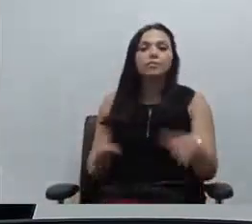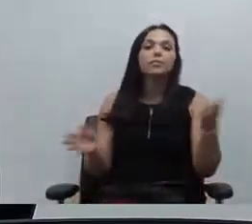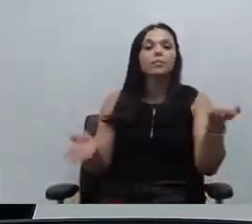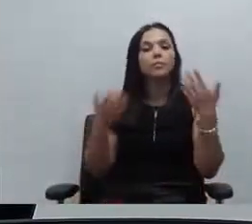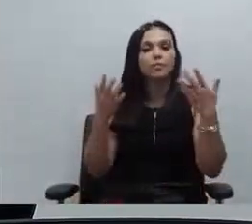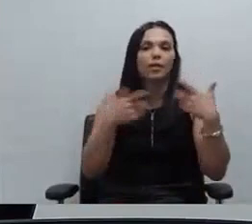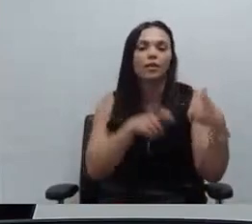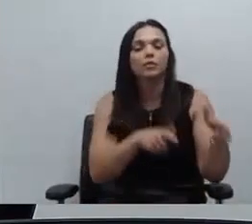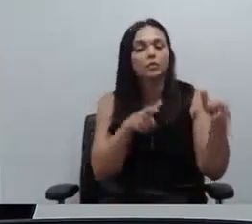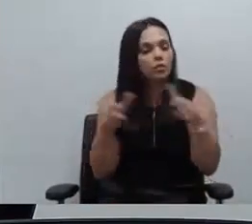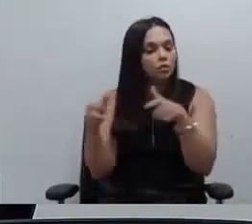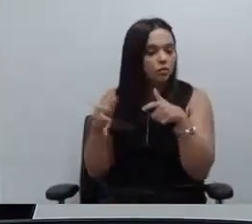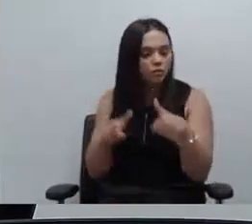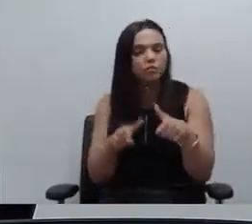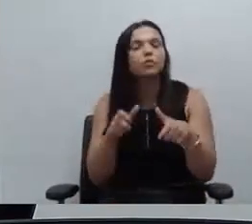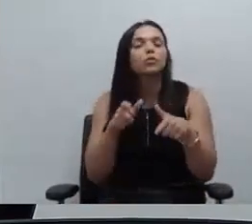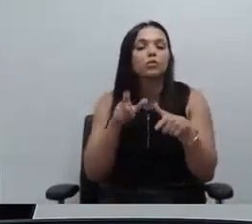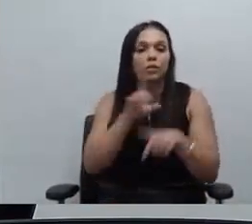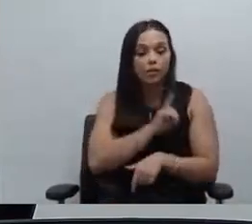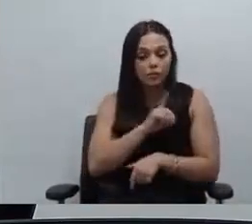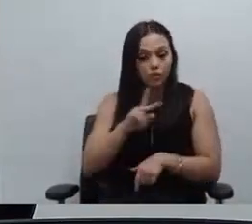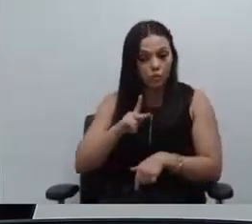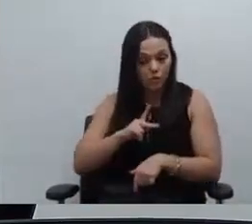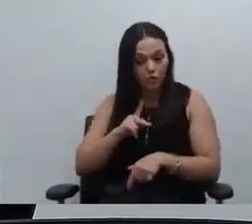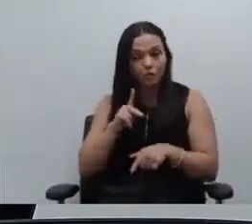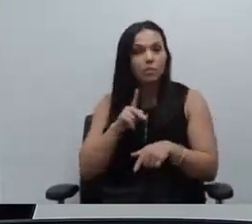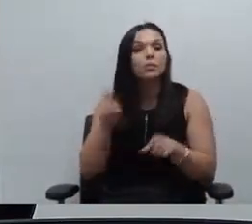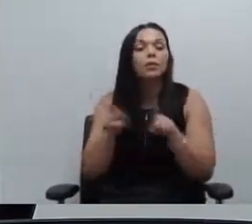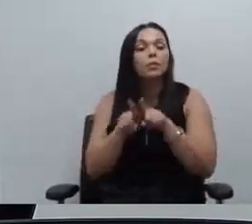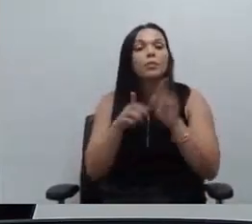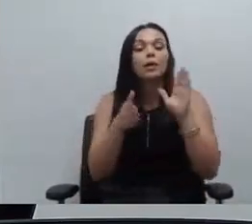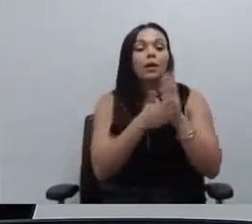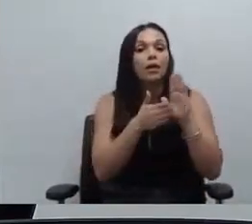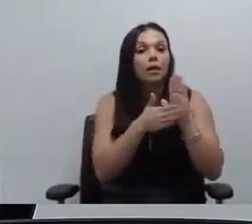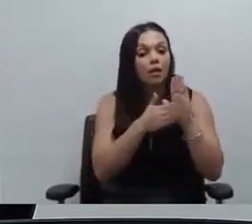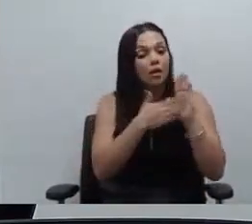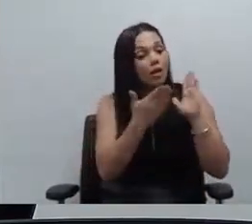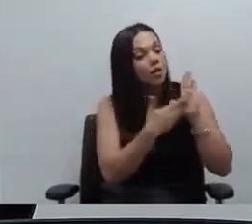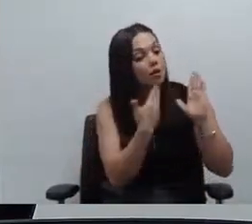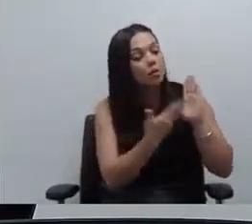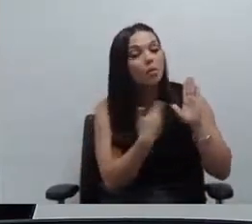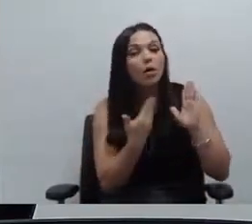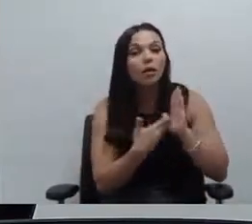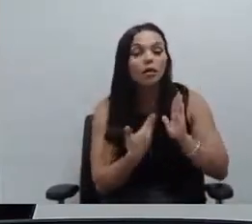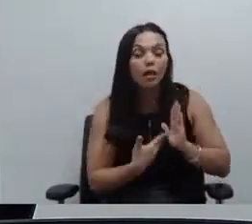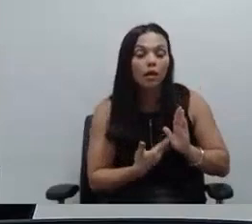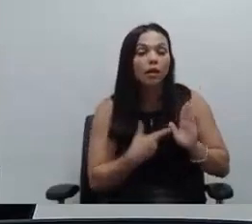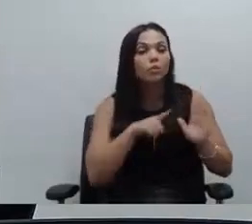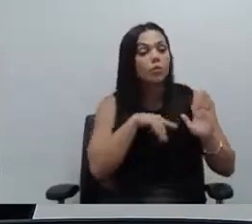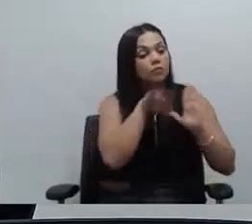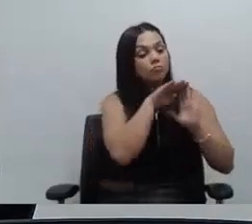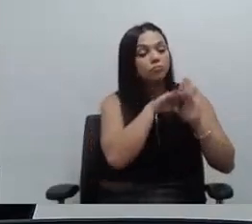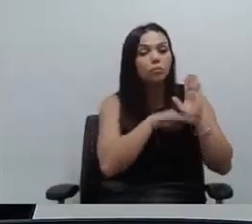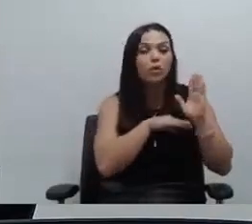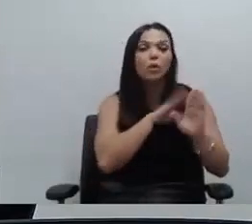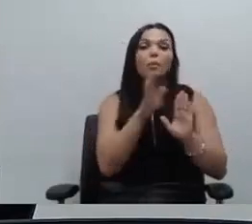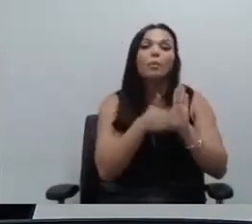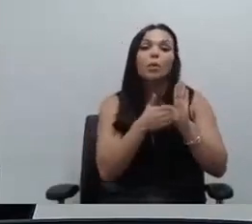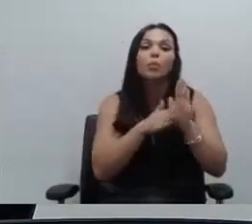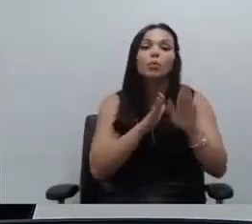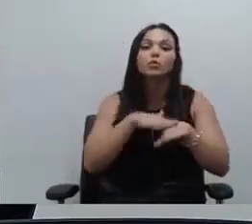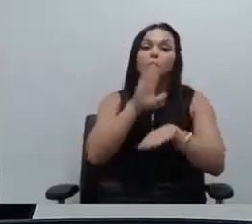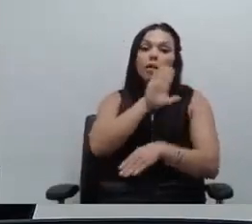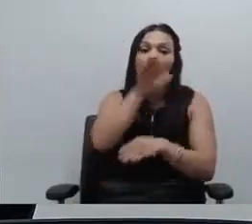e a sociedade local, a saber, seja elaborado o caderno de proposta que contemple a integralidade das propostas mais votadas por